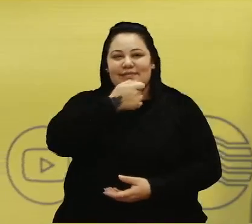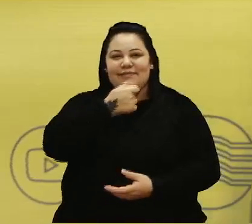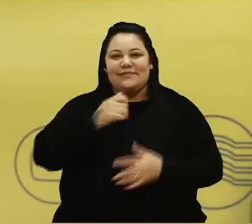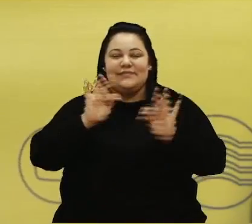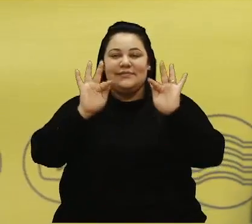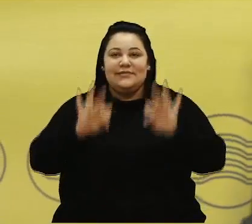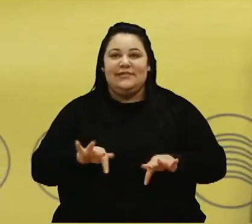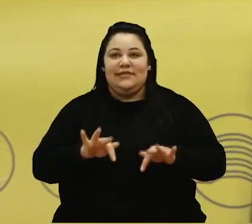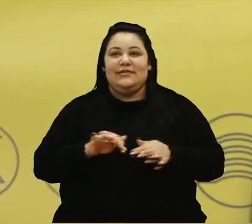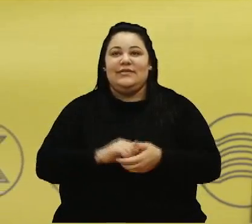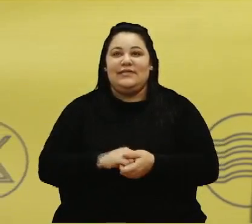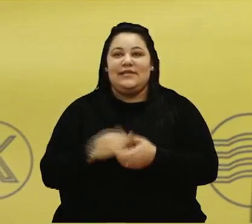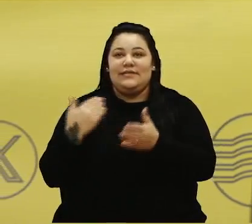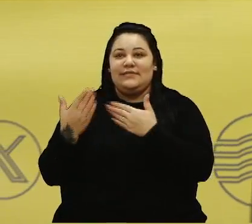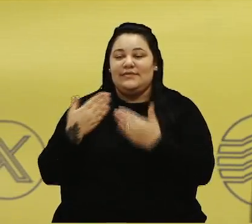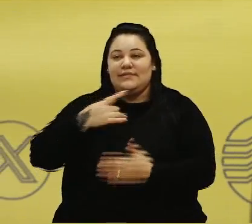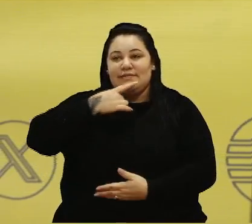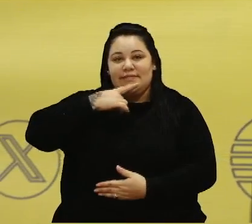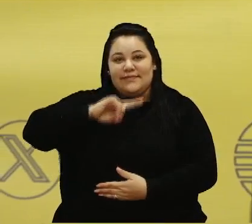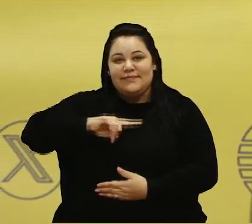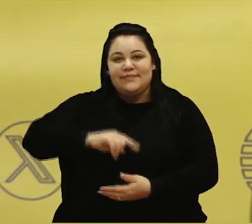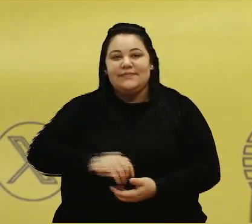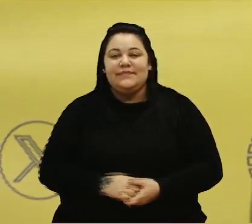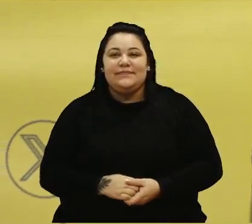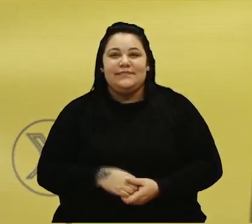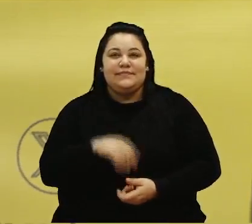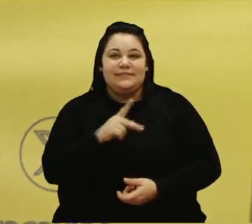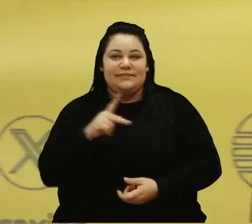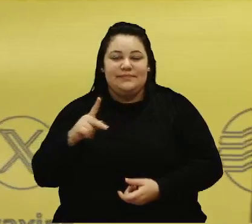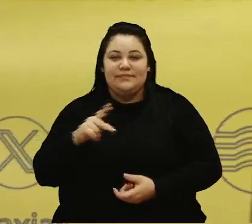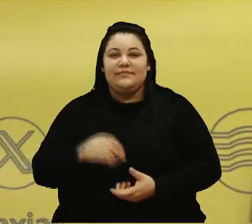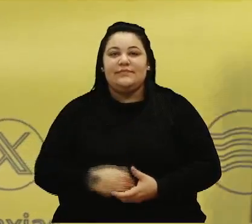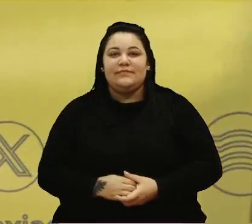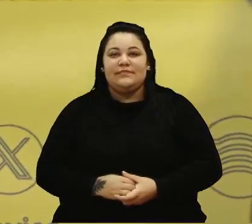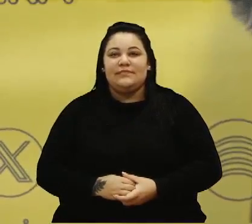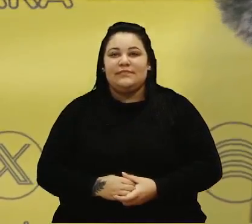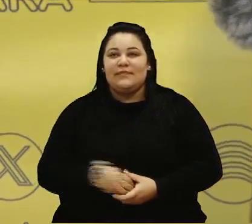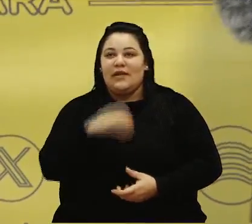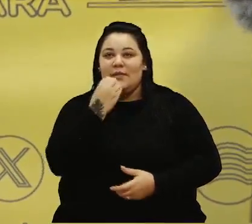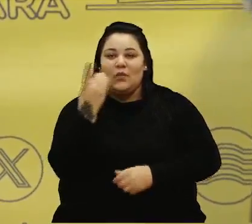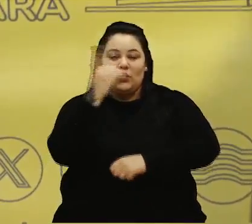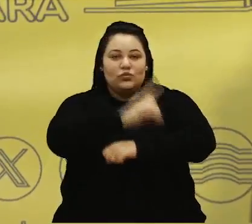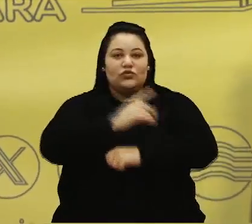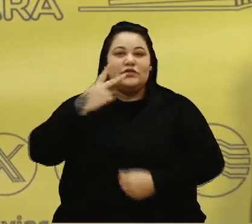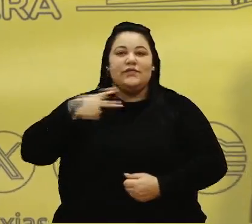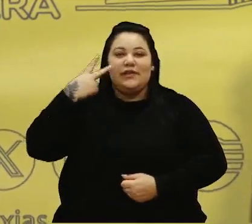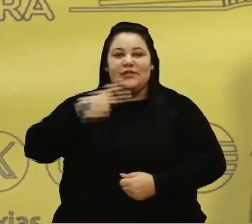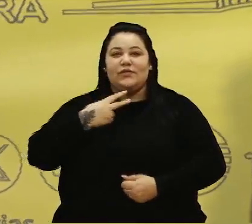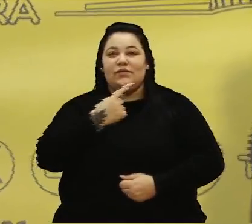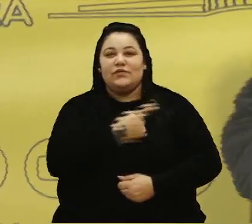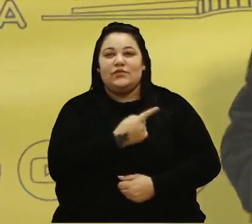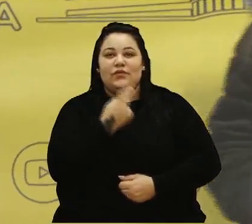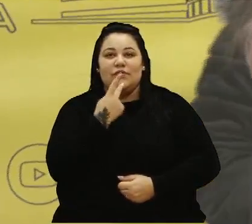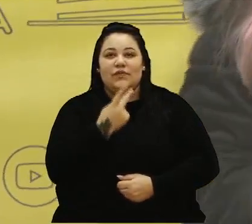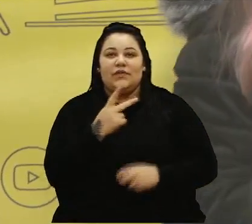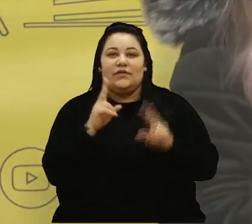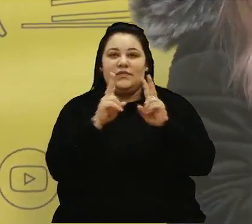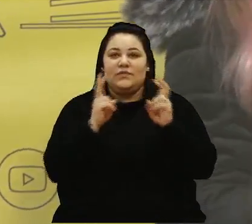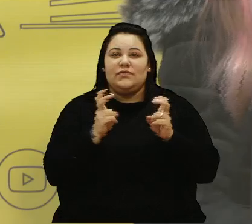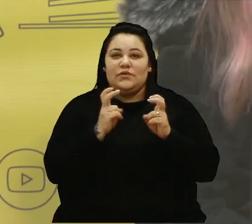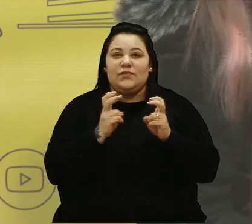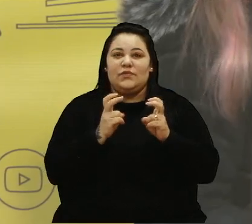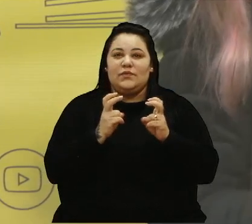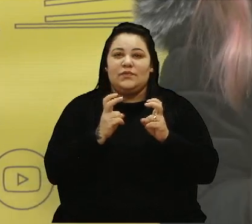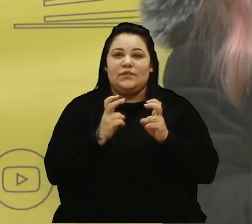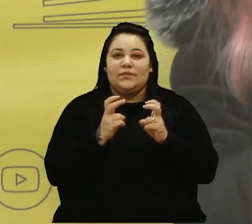Conversar um pouco com o vereador Caleb Garbim, do PP. Bom dia, vereador. O senhor falou sobre uma emenda parlamentar de